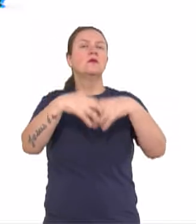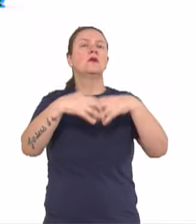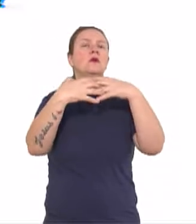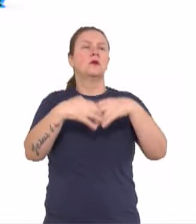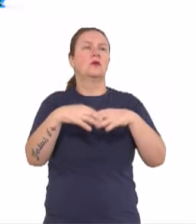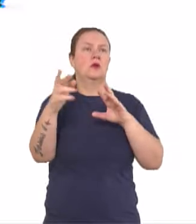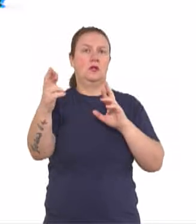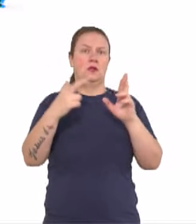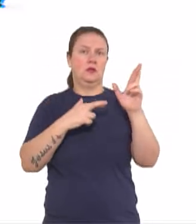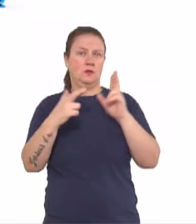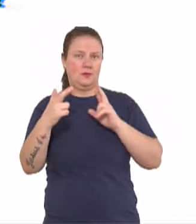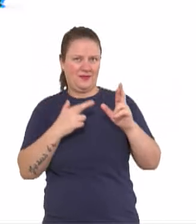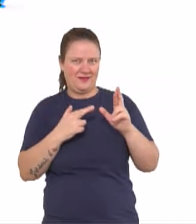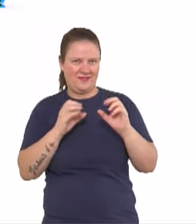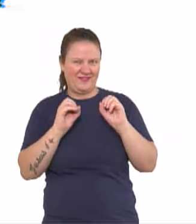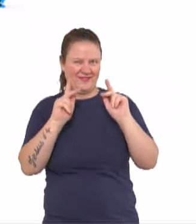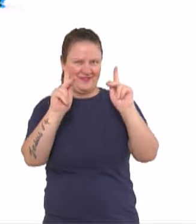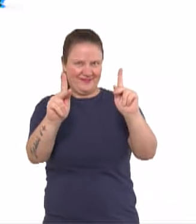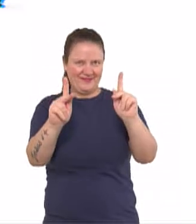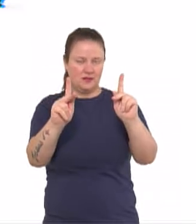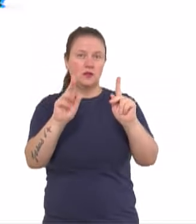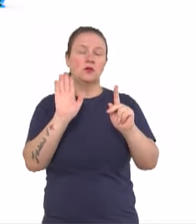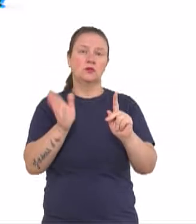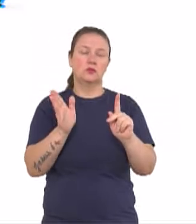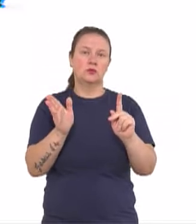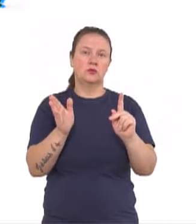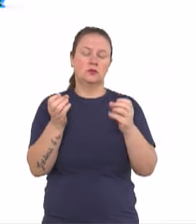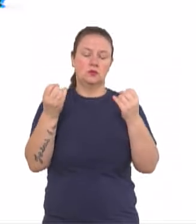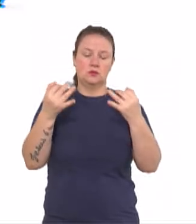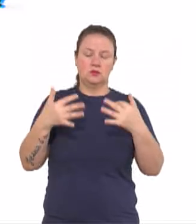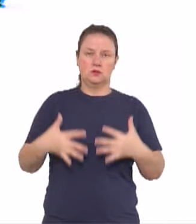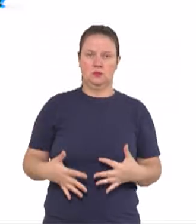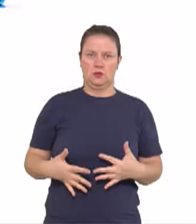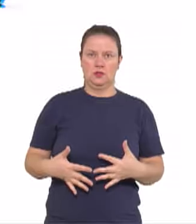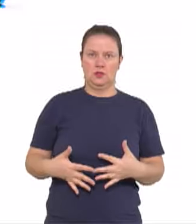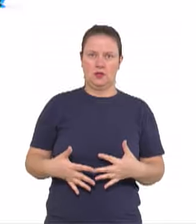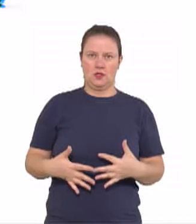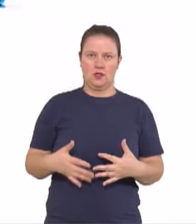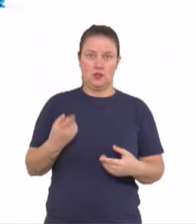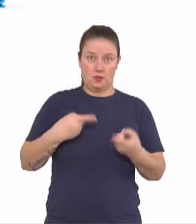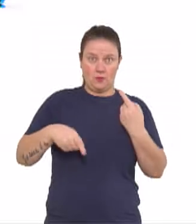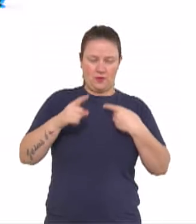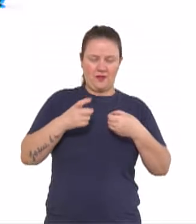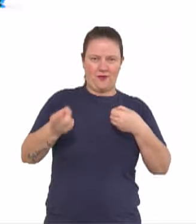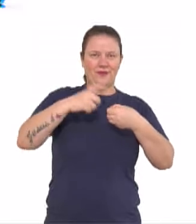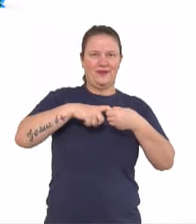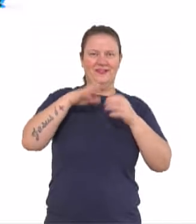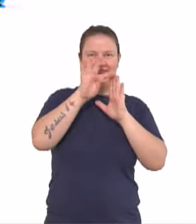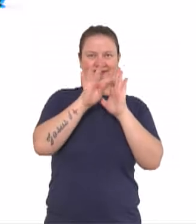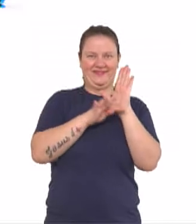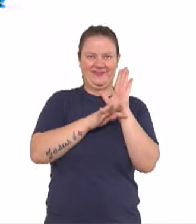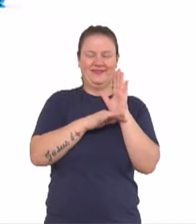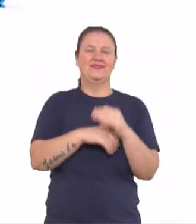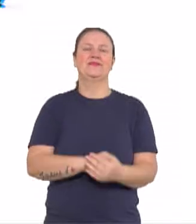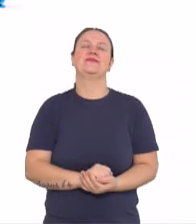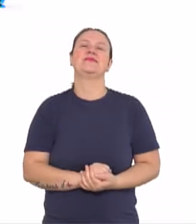resposta dessa questão, ok? Então, vamos só retomar aqui a questão e aí eu volto os textos rapidinho. Então, vamos